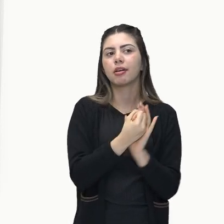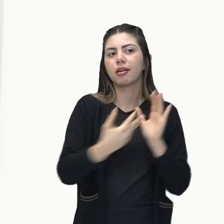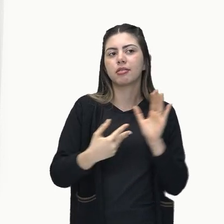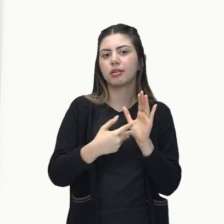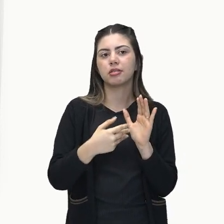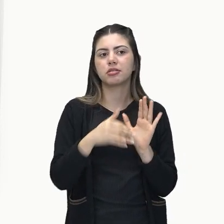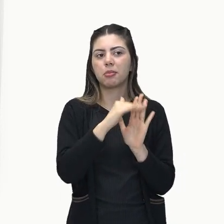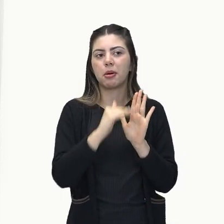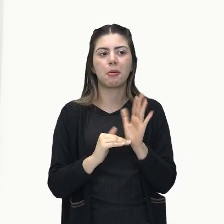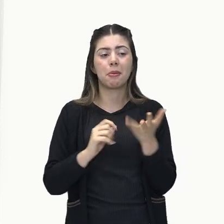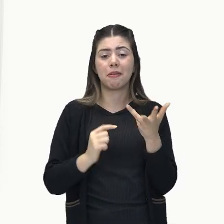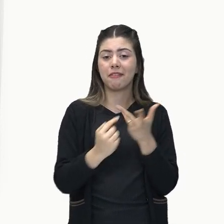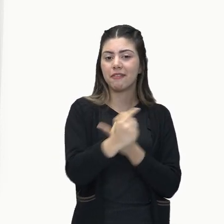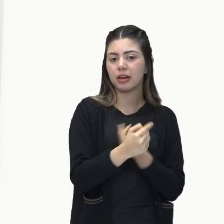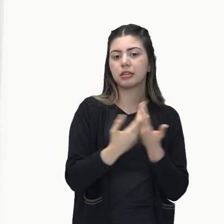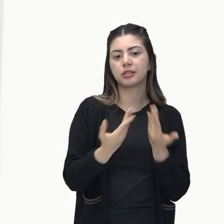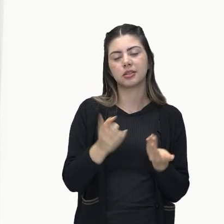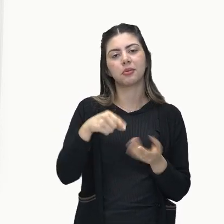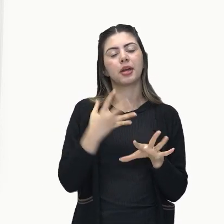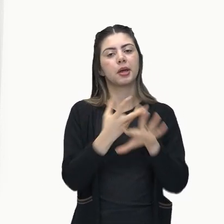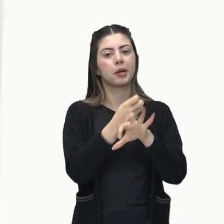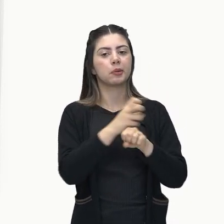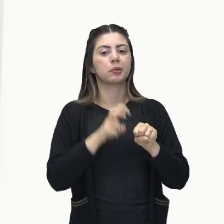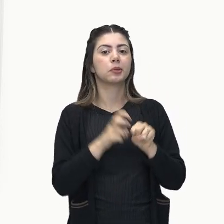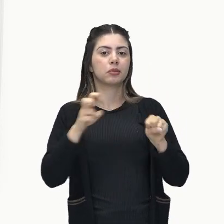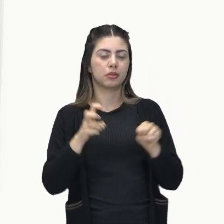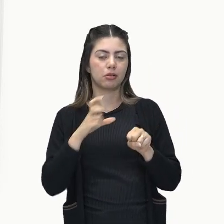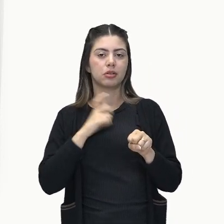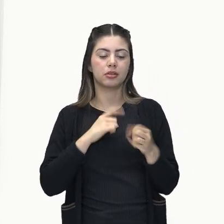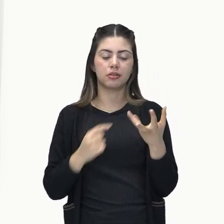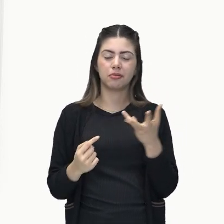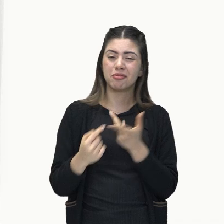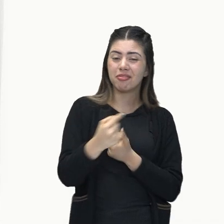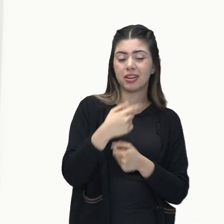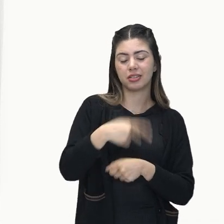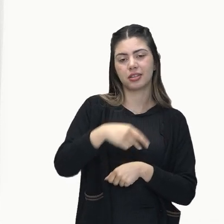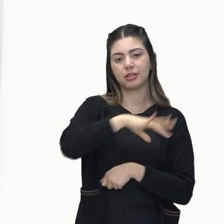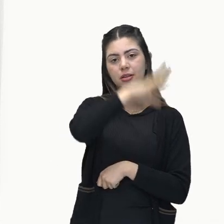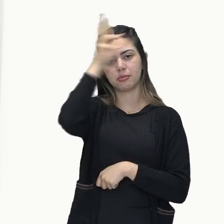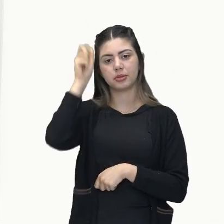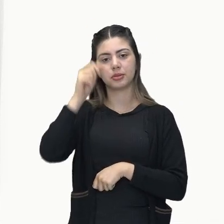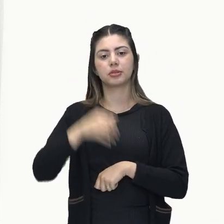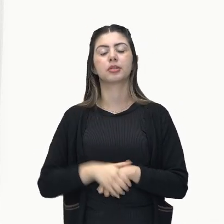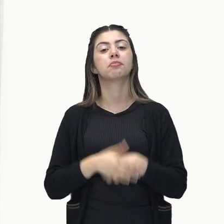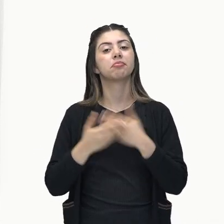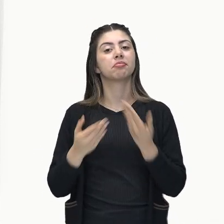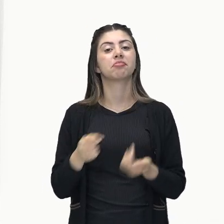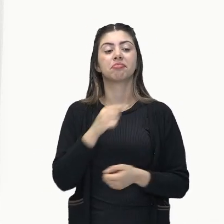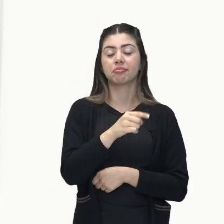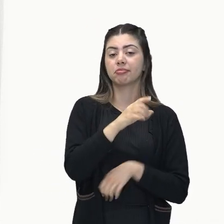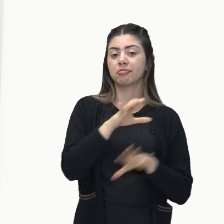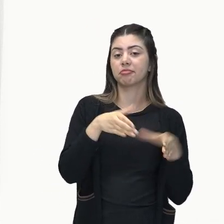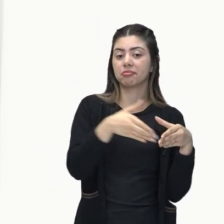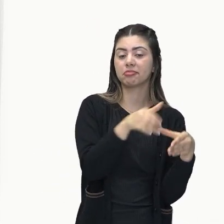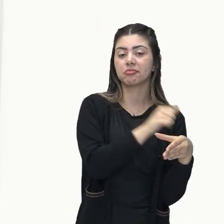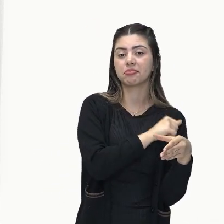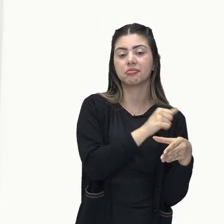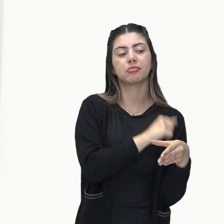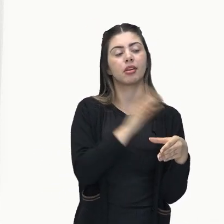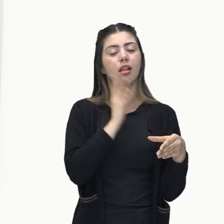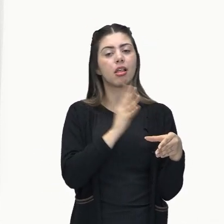eles essa interculturalidade e diversidade amazônica. E o grande mérito dos nossos alunos, né, foram vincular